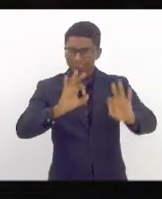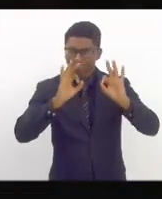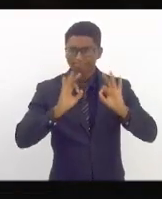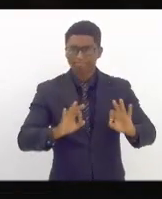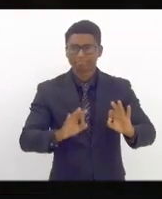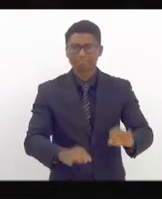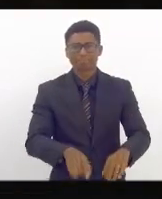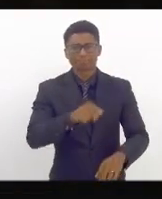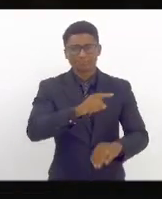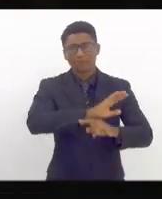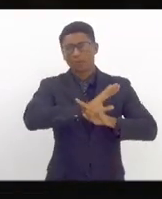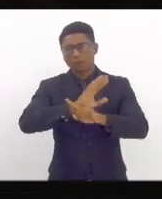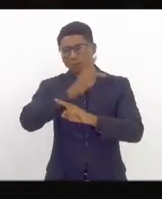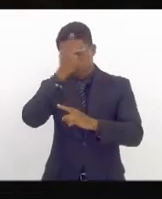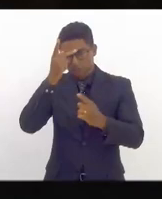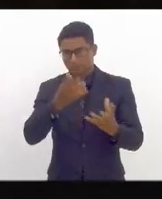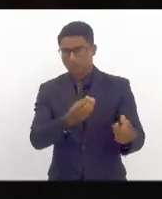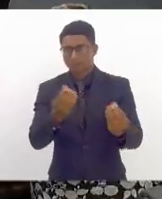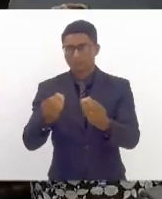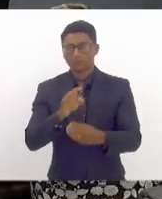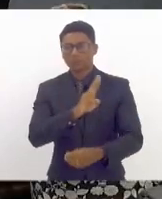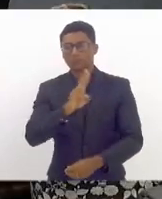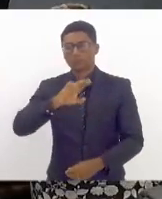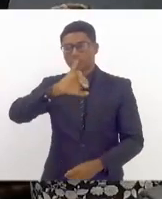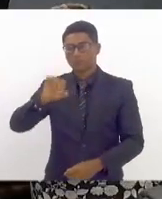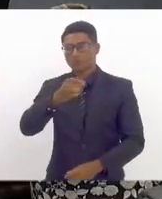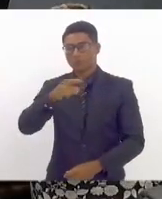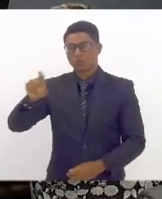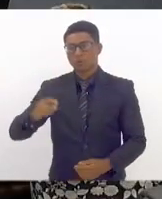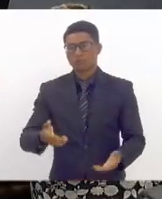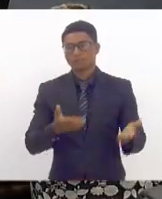impactou a vida de muita gente João Guerreiro